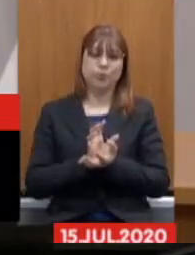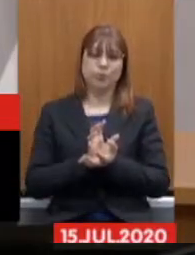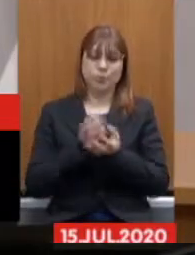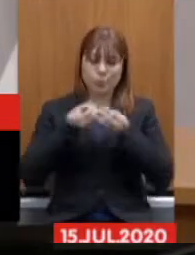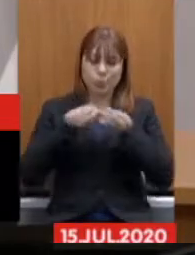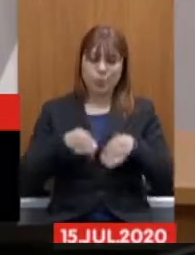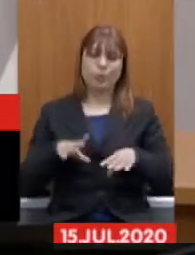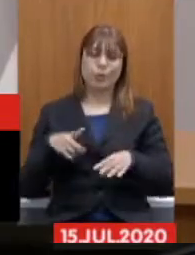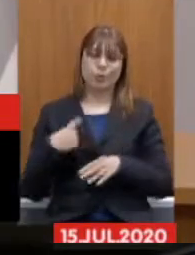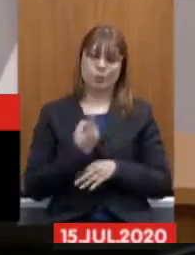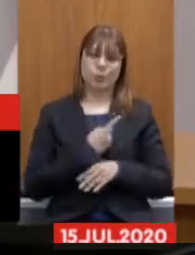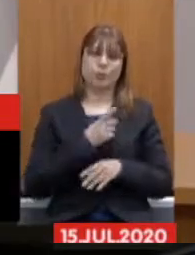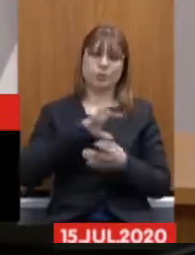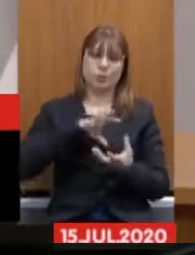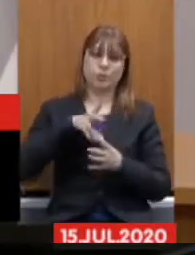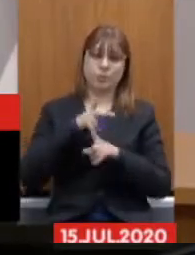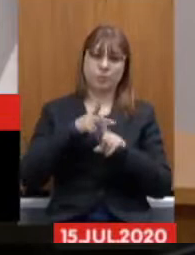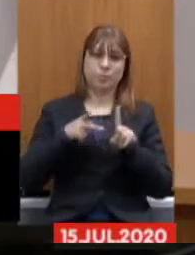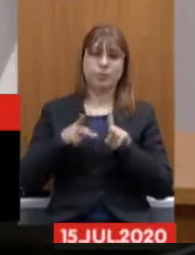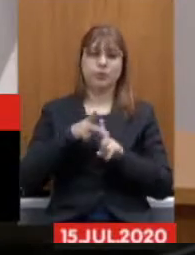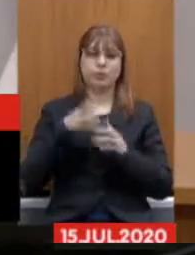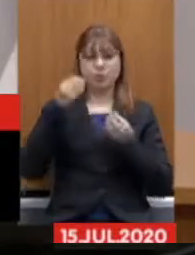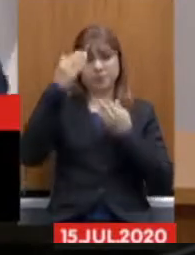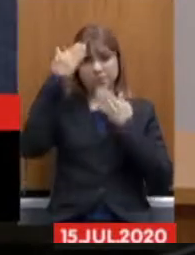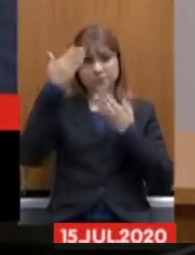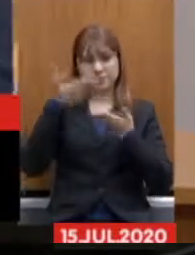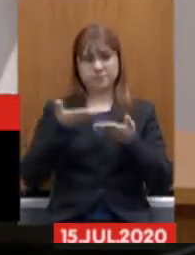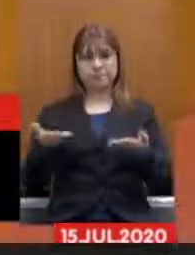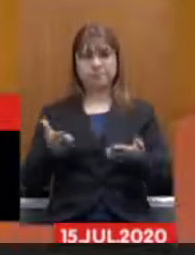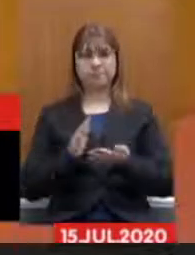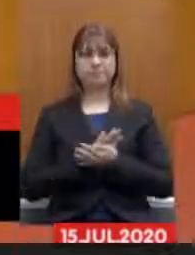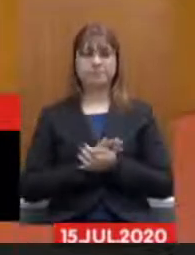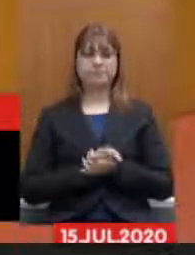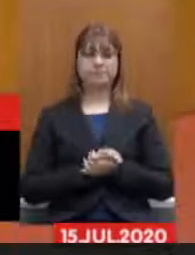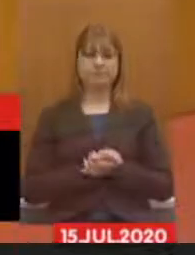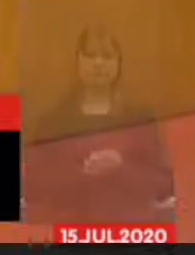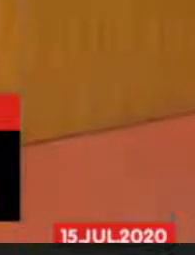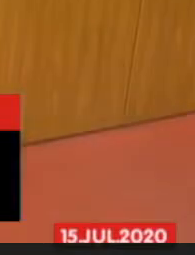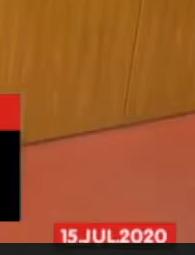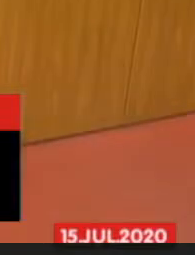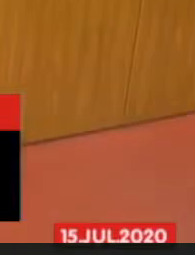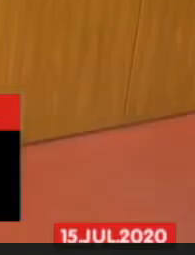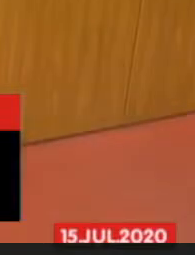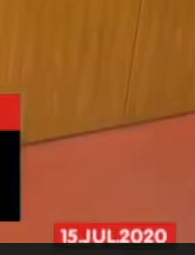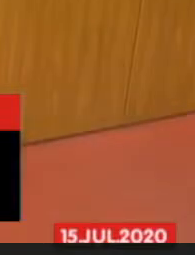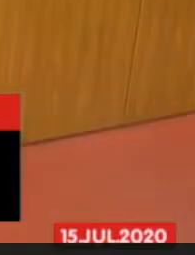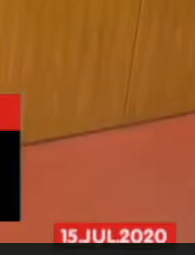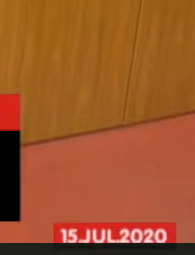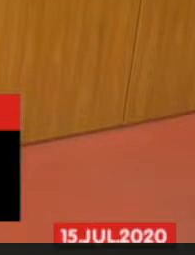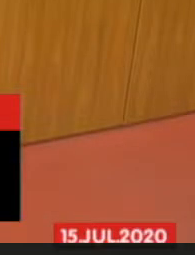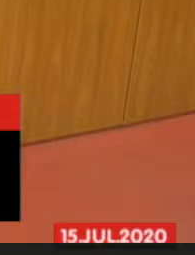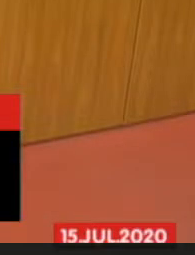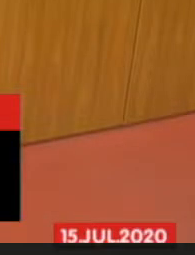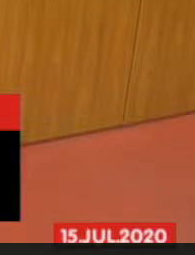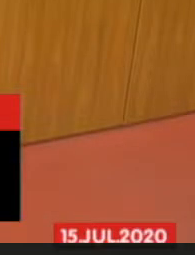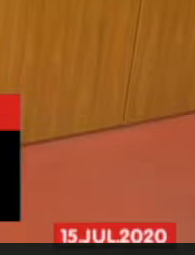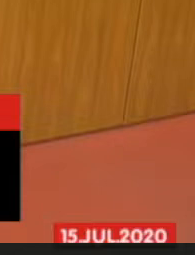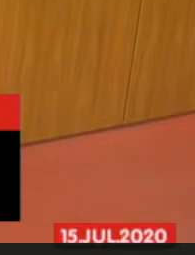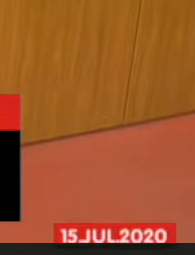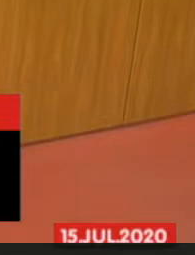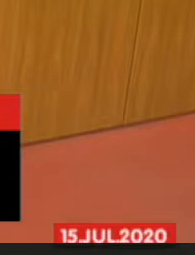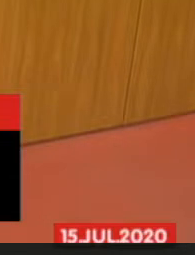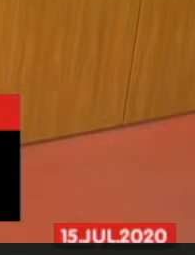prejudicaram na reforma da presidência obrigado a todos e aí é muito